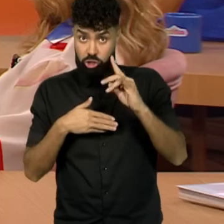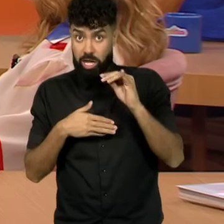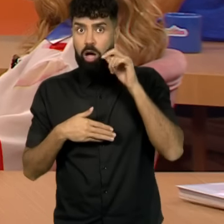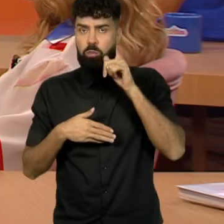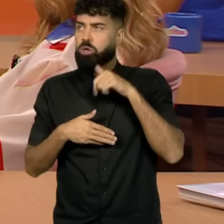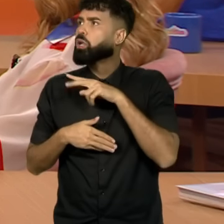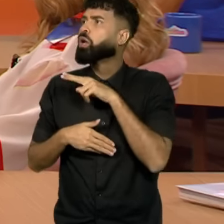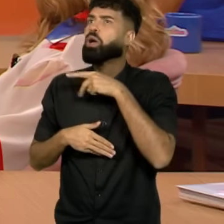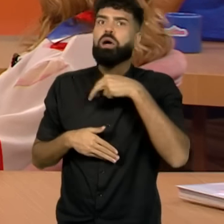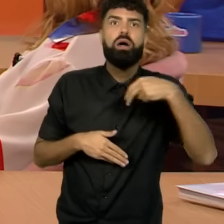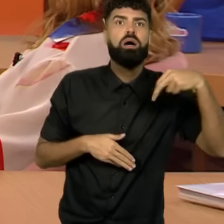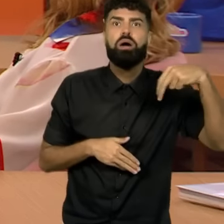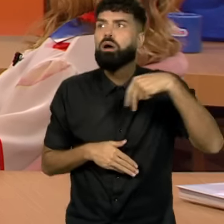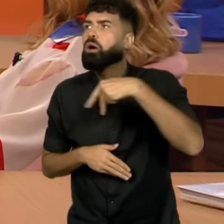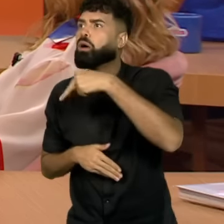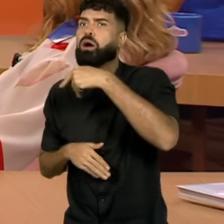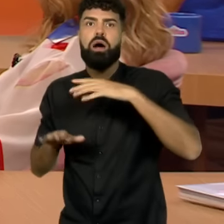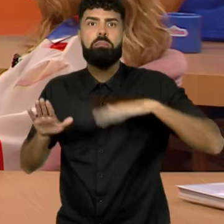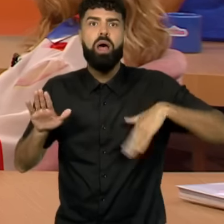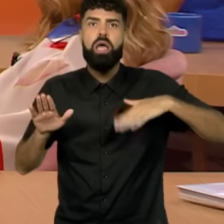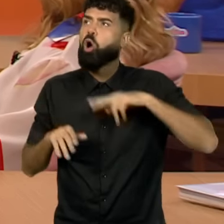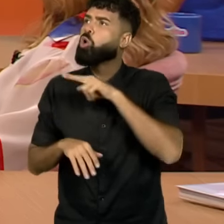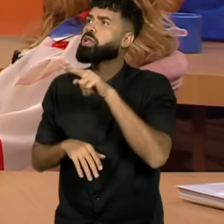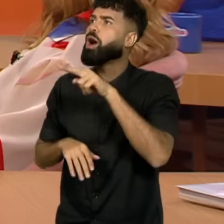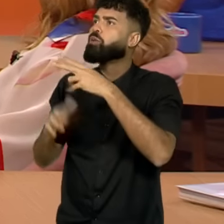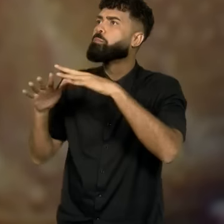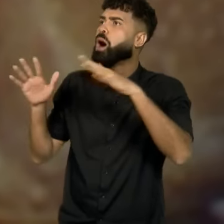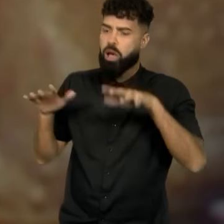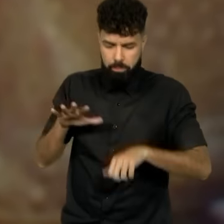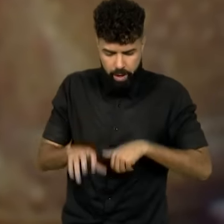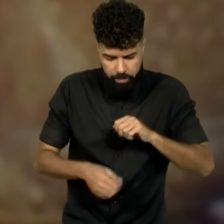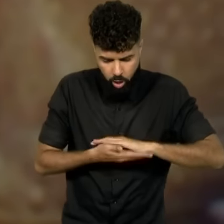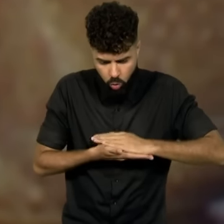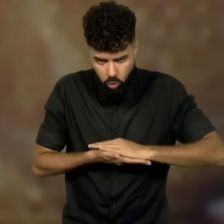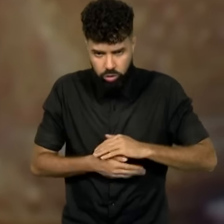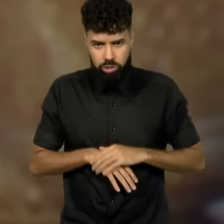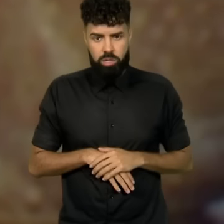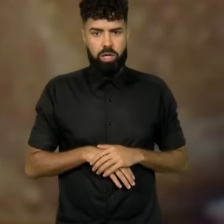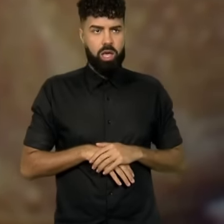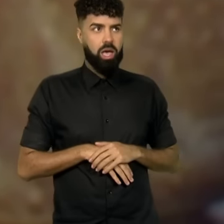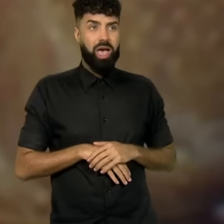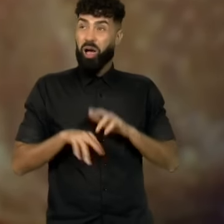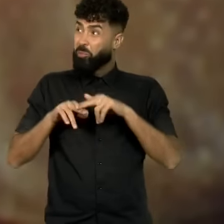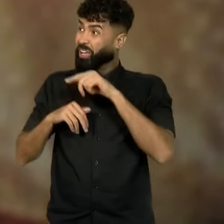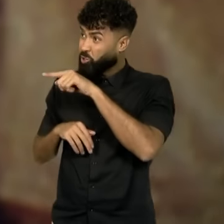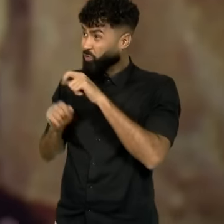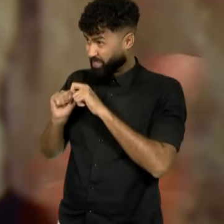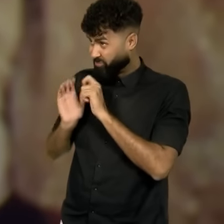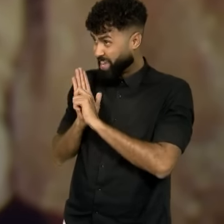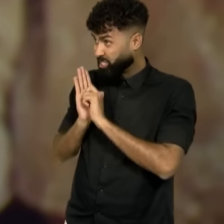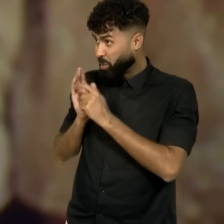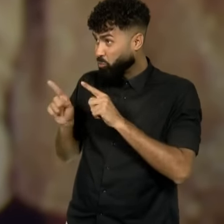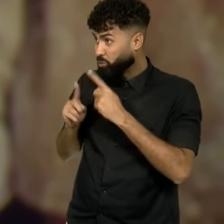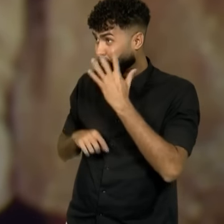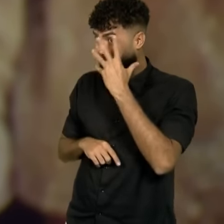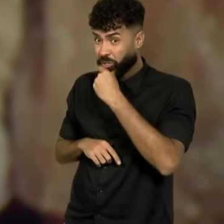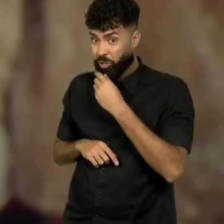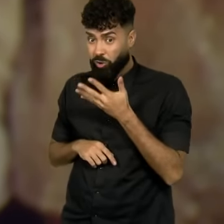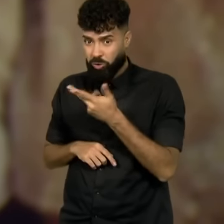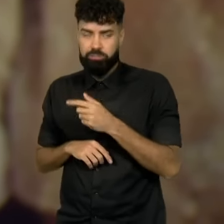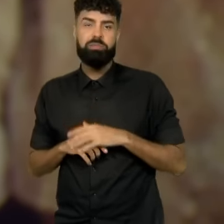então a vagar pelas praias, a olhar para o mar e a catar conchas. E aí te inspirou a fazer essa música maravilhosa. Aí eu peguei em cima desse relato, eu fiz